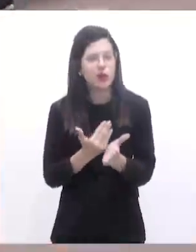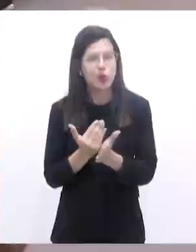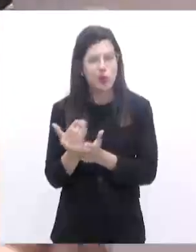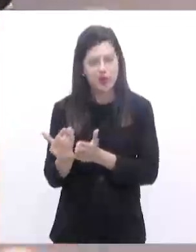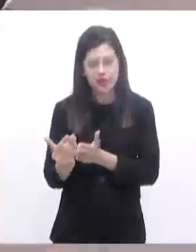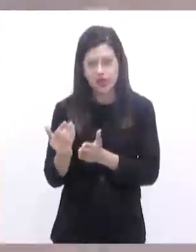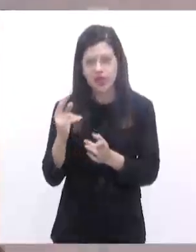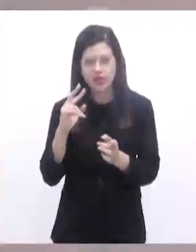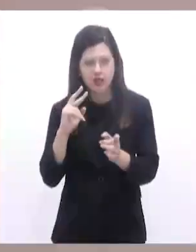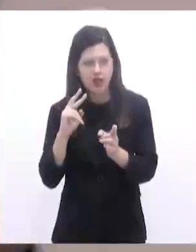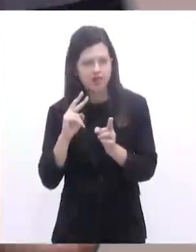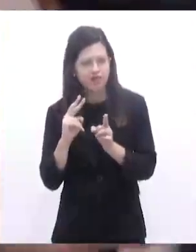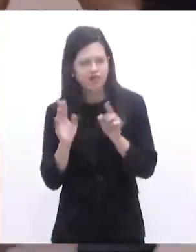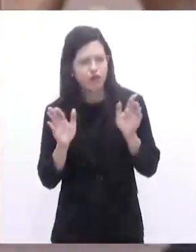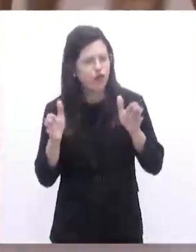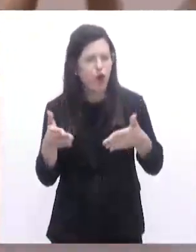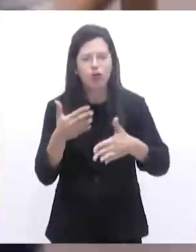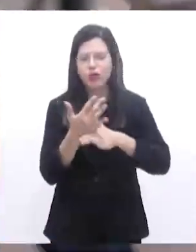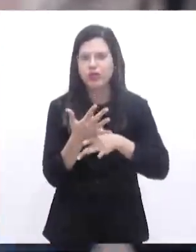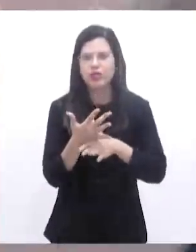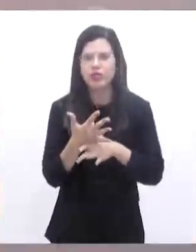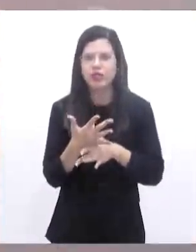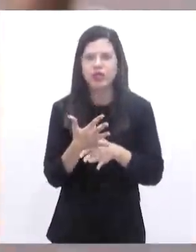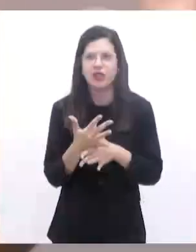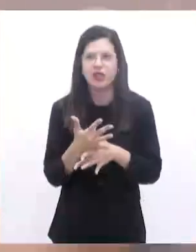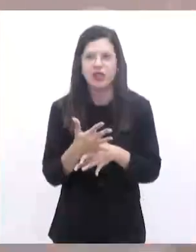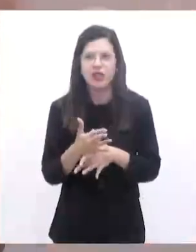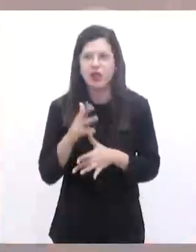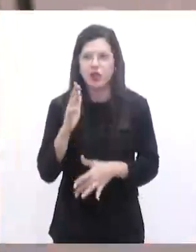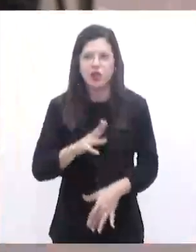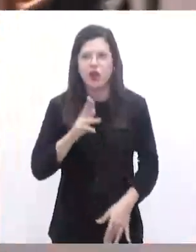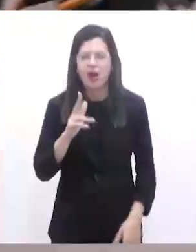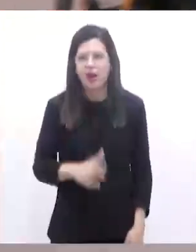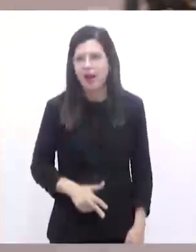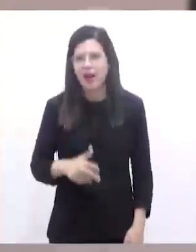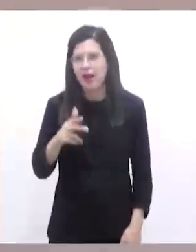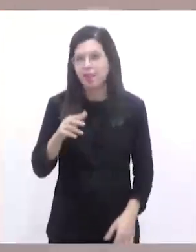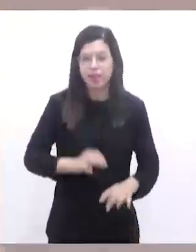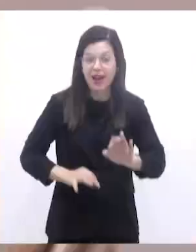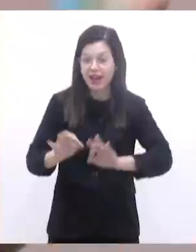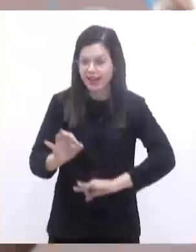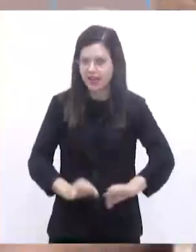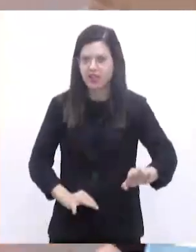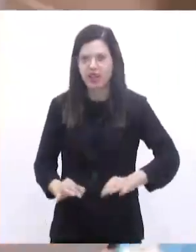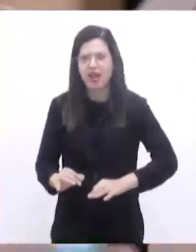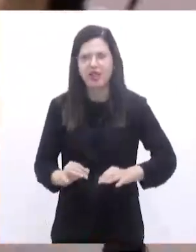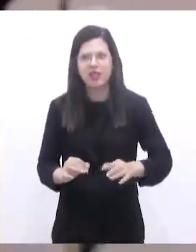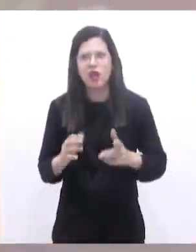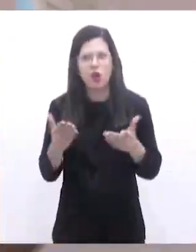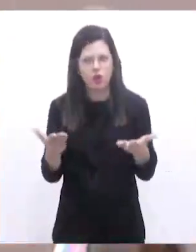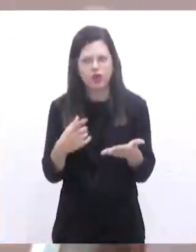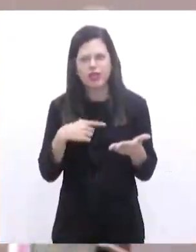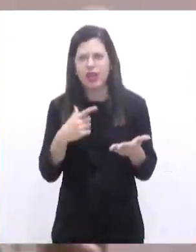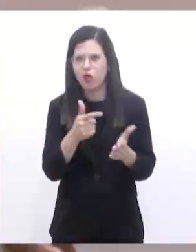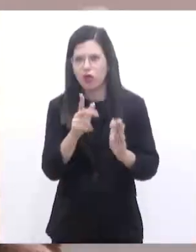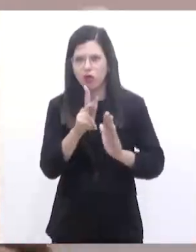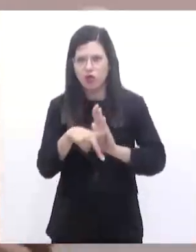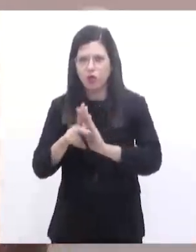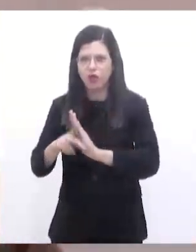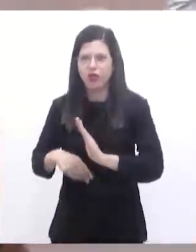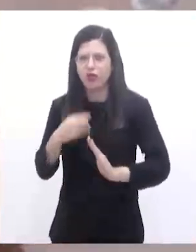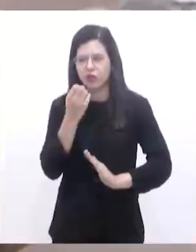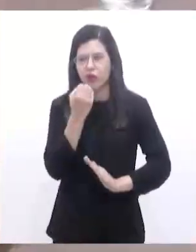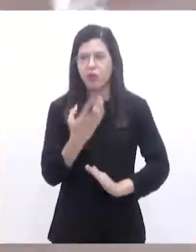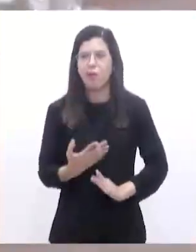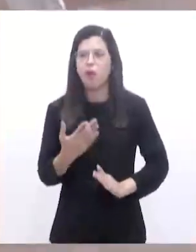esse olhar para a cidade não era uma coisa mais... Não era uma coisa tão pensada como a gente vê hoje. Hoje existem vários outros projetos e que bom, né? E a